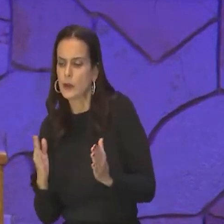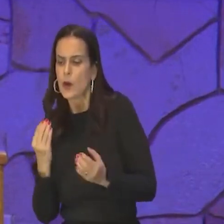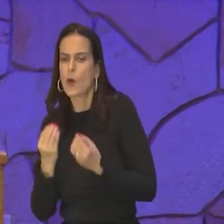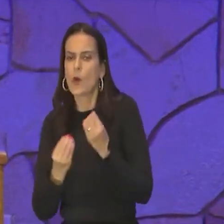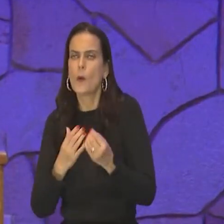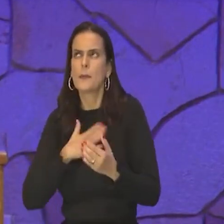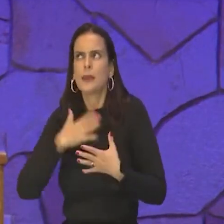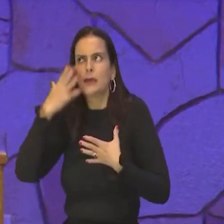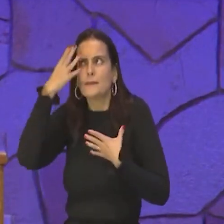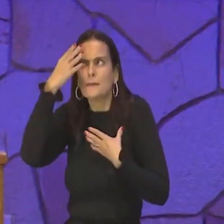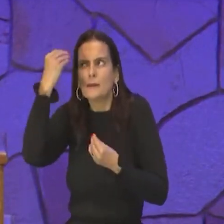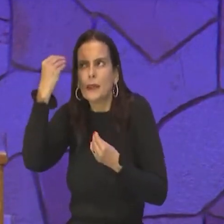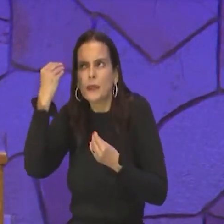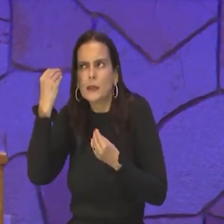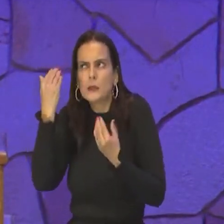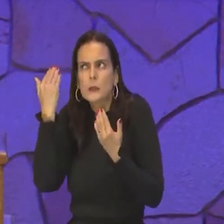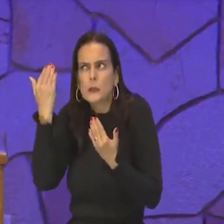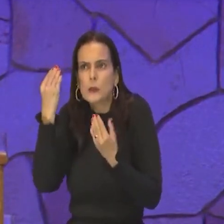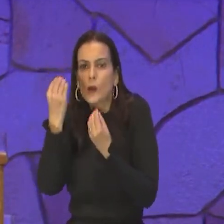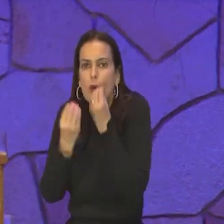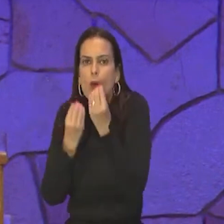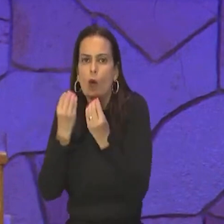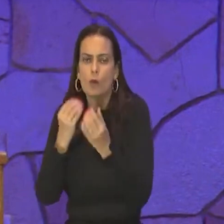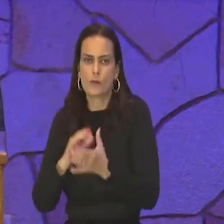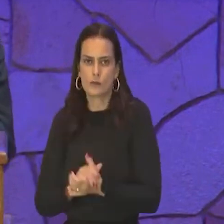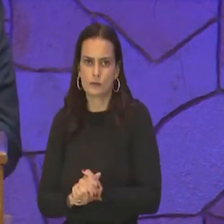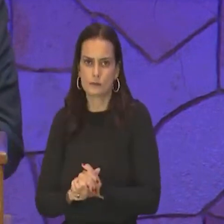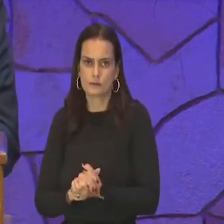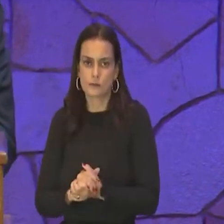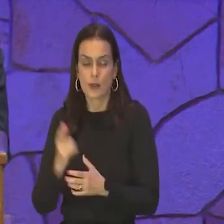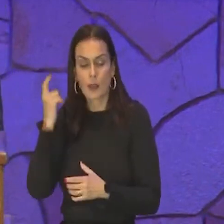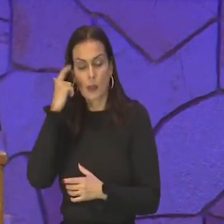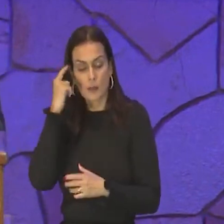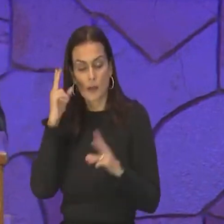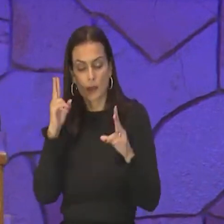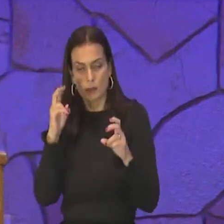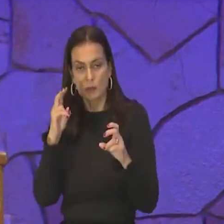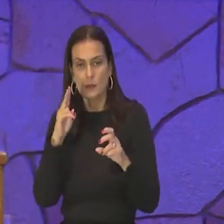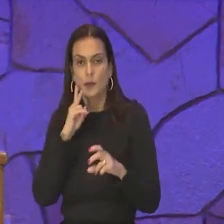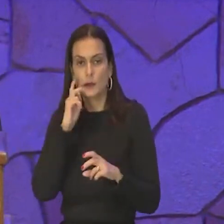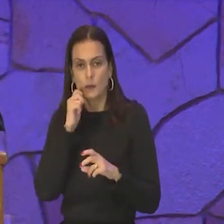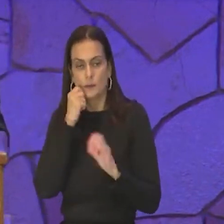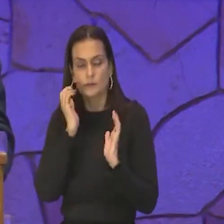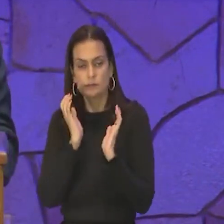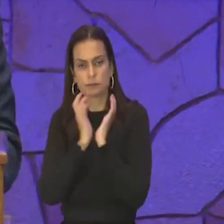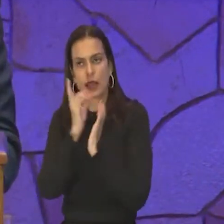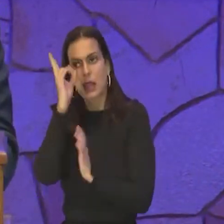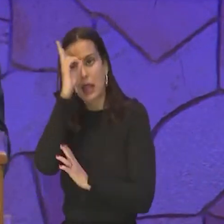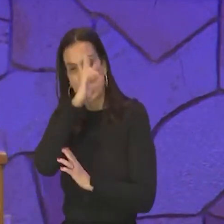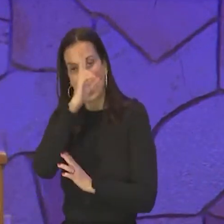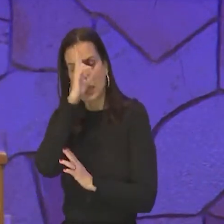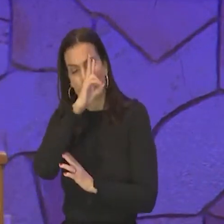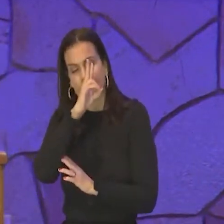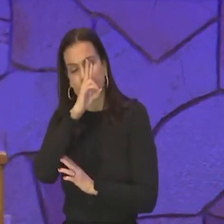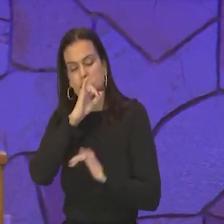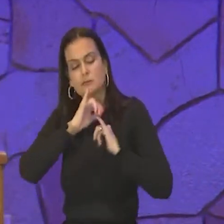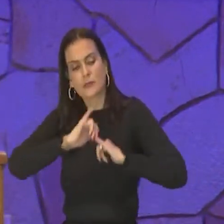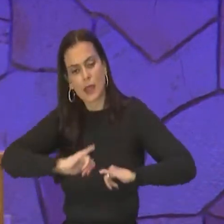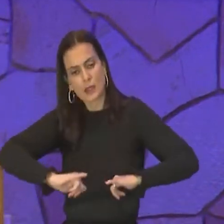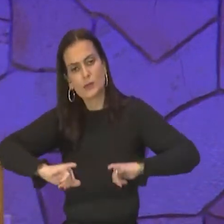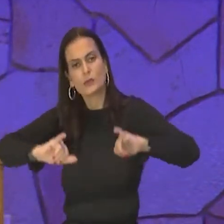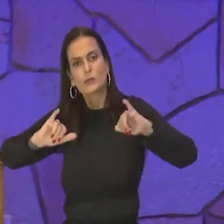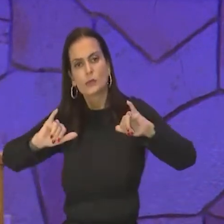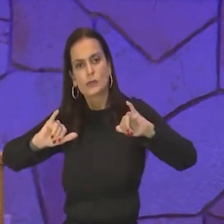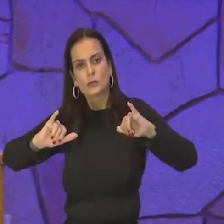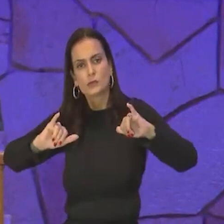fé? E quando então pensamos na ceia, nós pensamos como uma lembrança, pensamos como um anúncio, pensamos